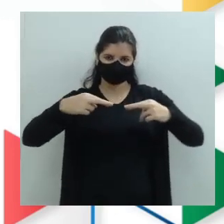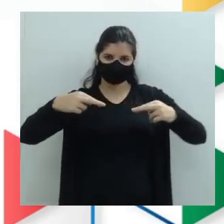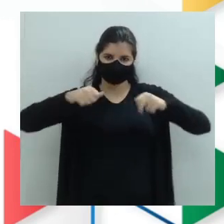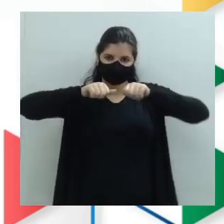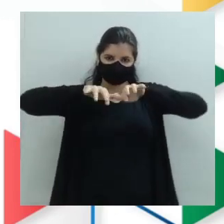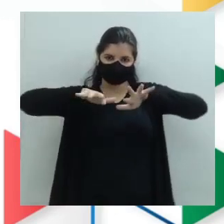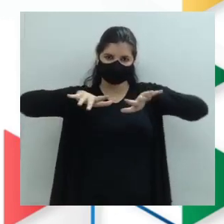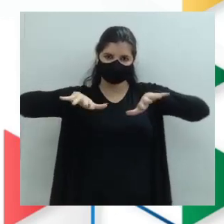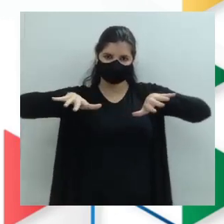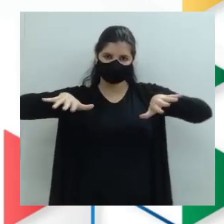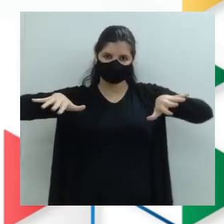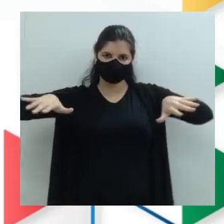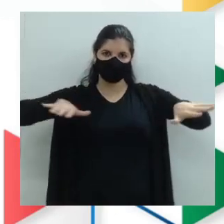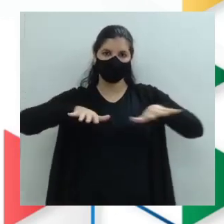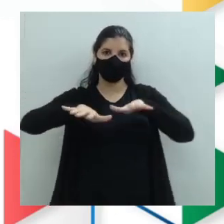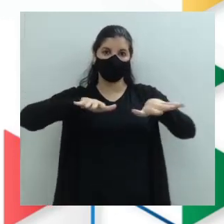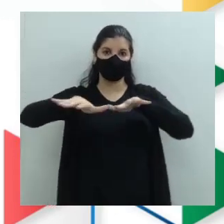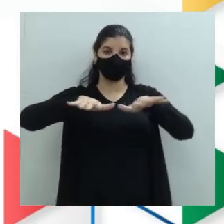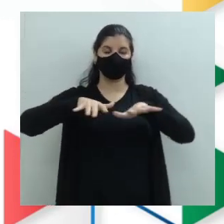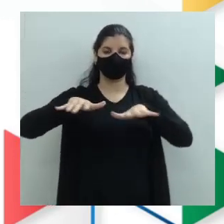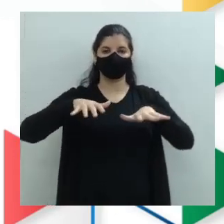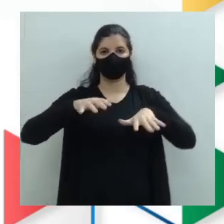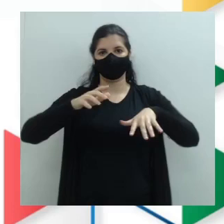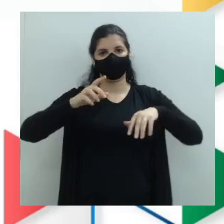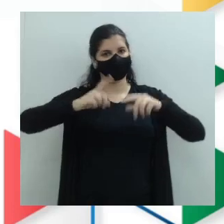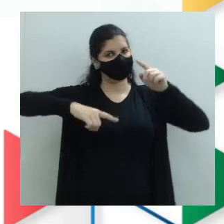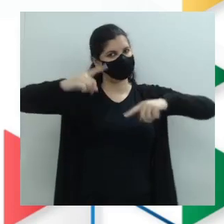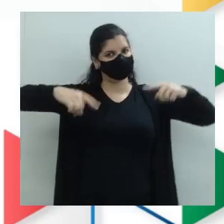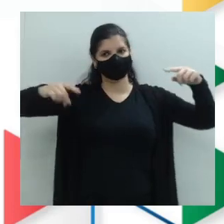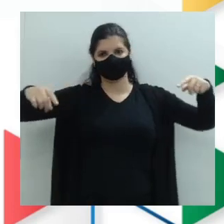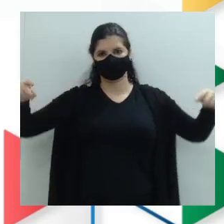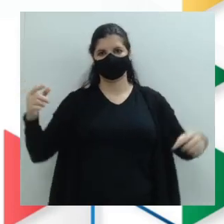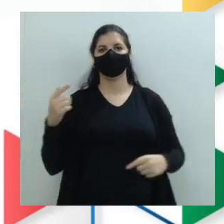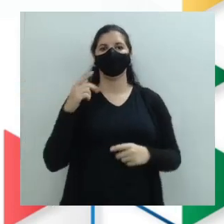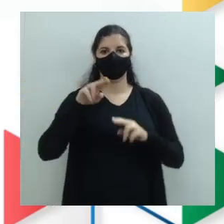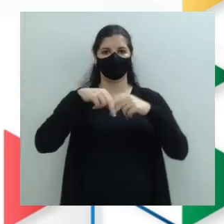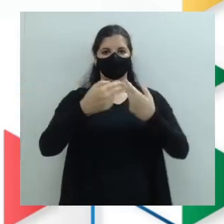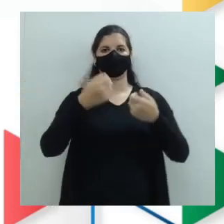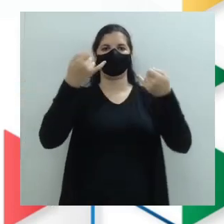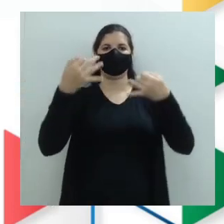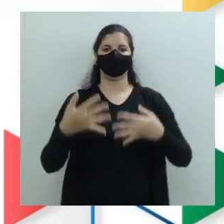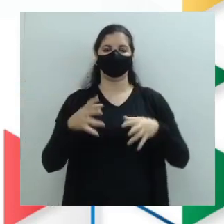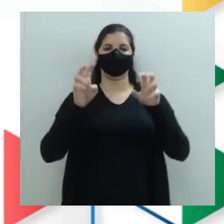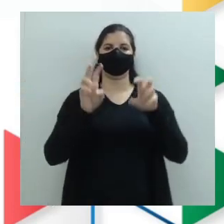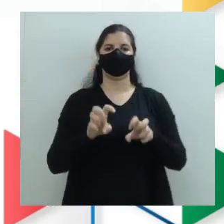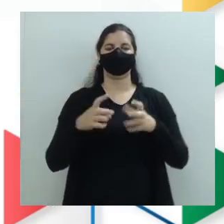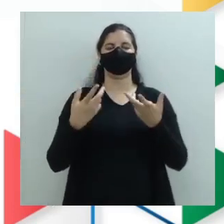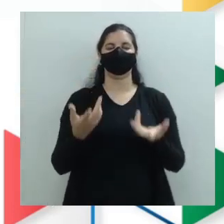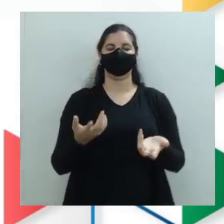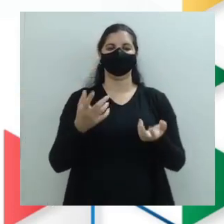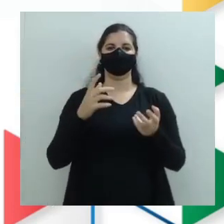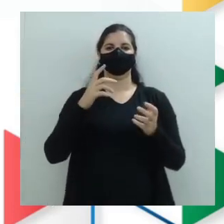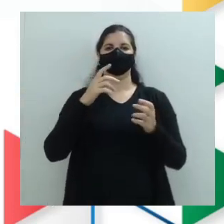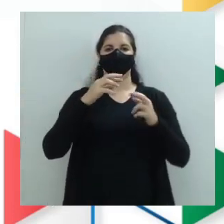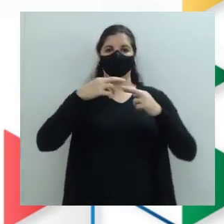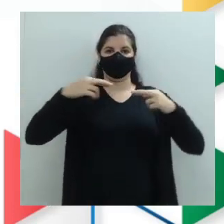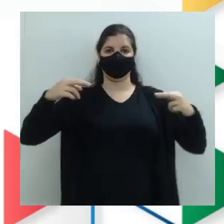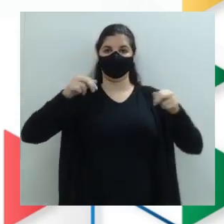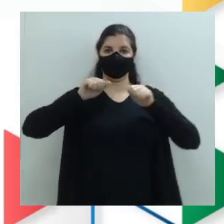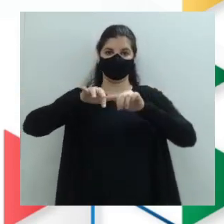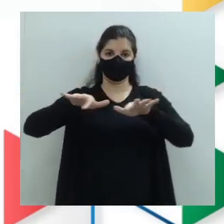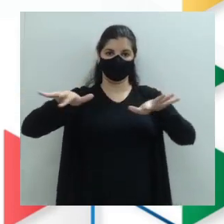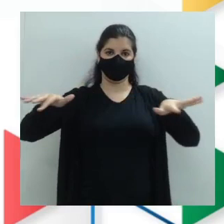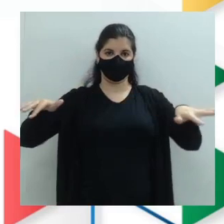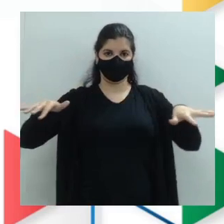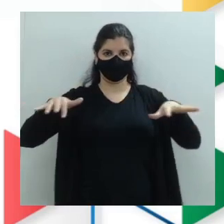para que eles possam se mover desordenadamente, quando se fala em relação à questão do condutor e